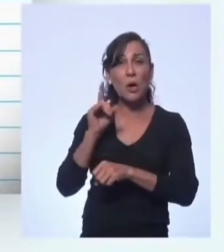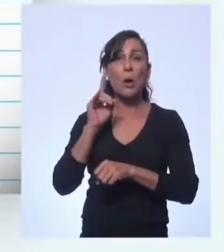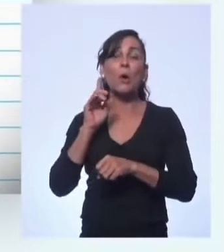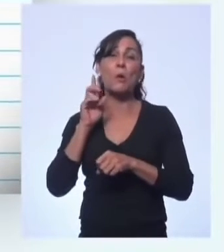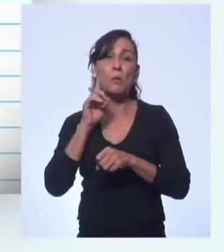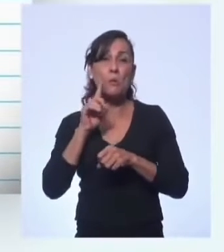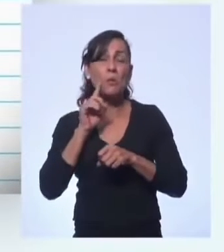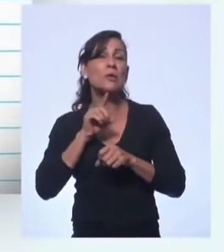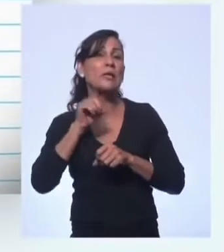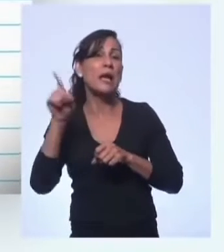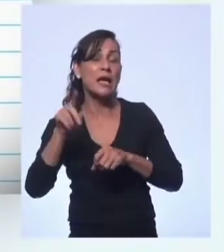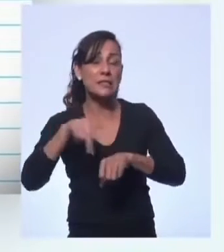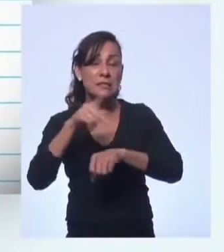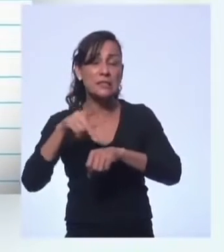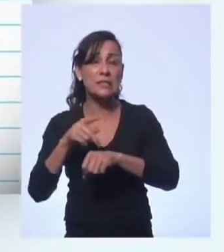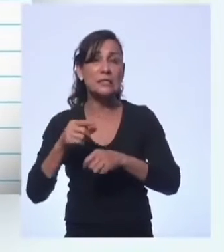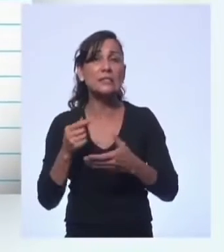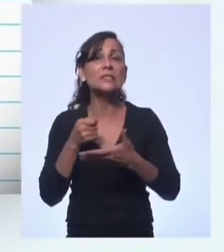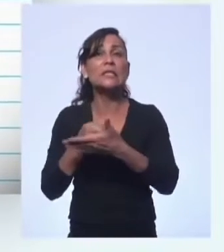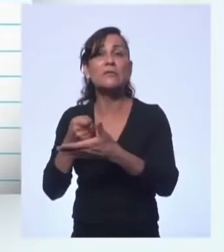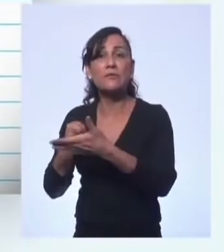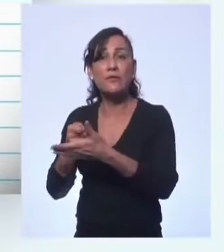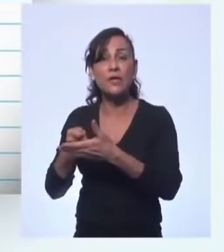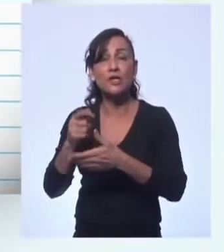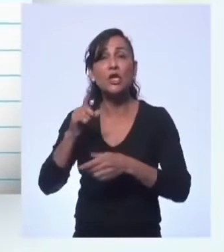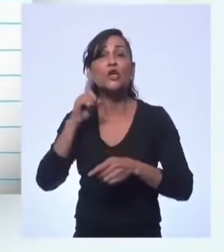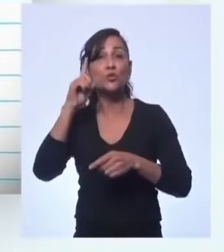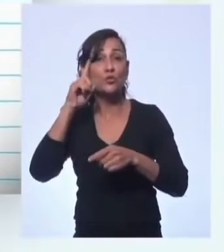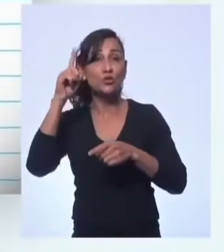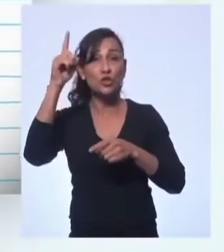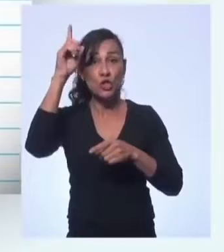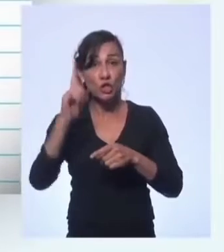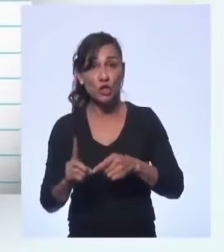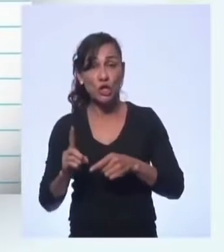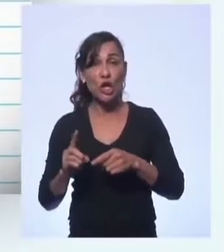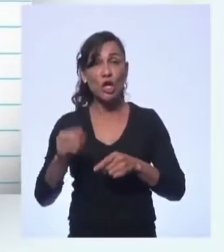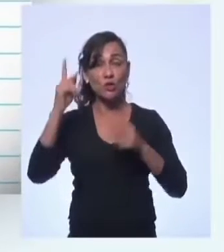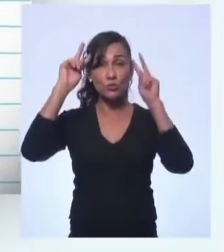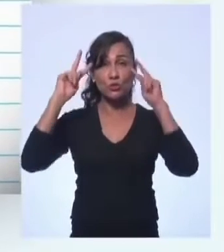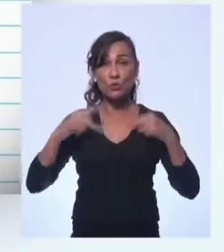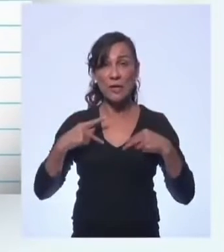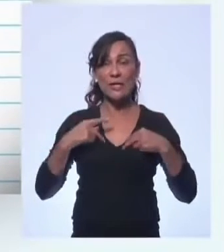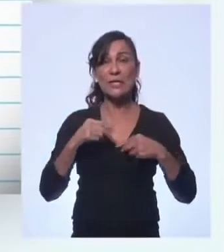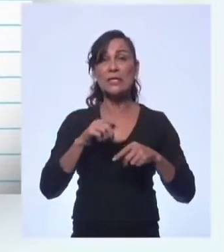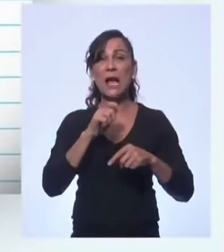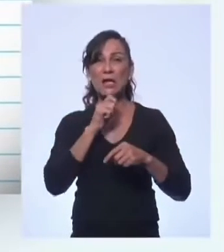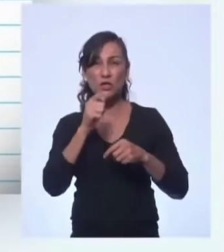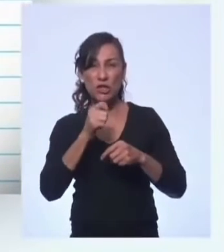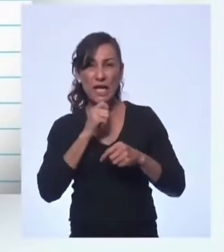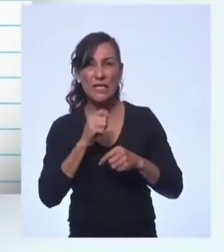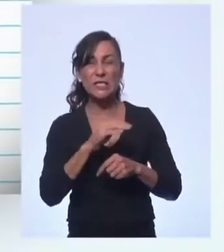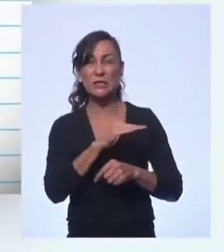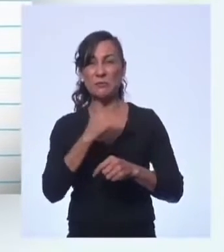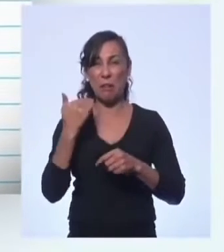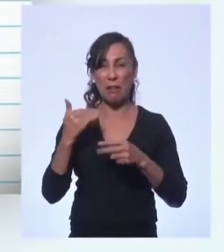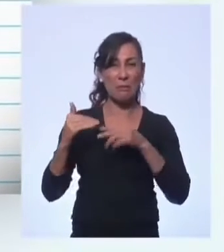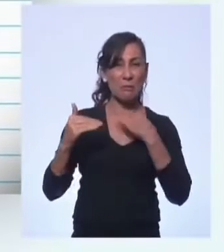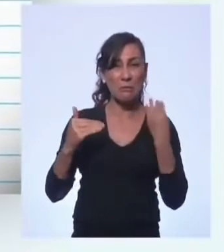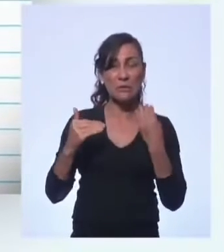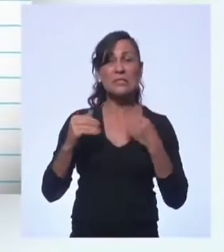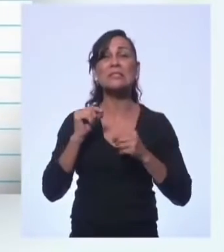de 1.000 defensores dos direitos humanos, jornalistas e sindicalistas foram assassinados entre 2015 e